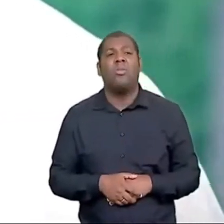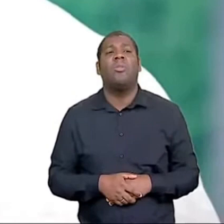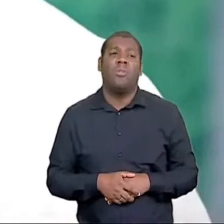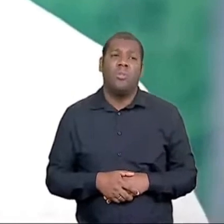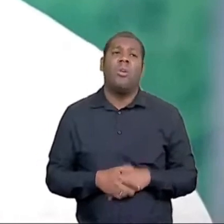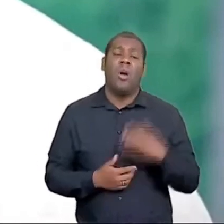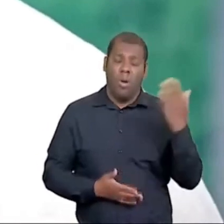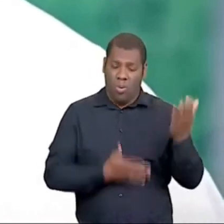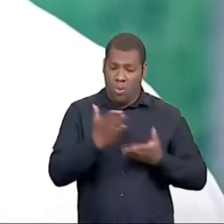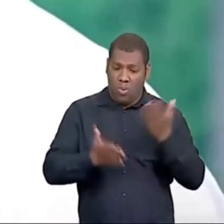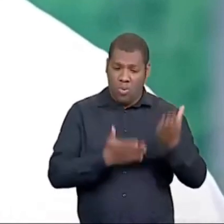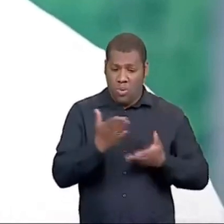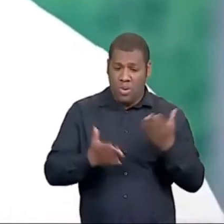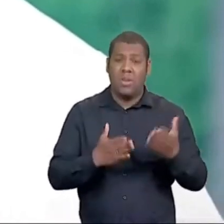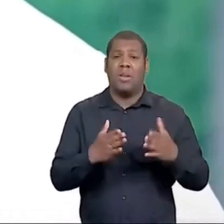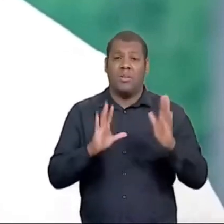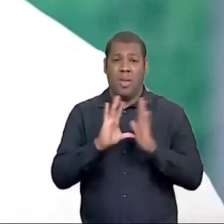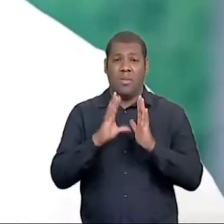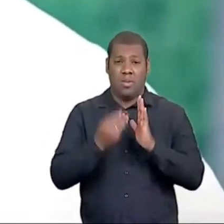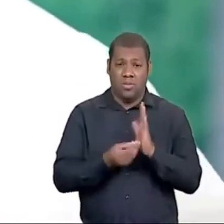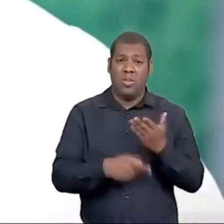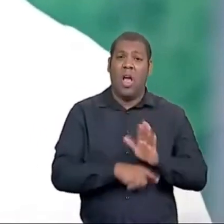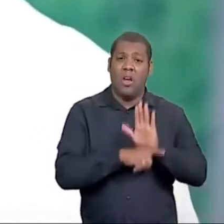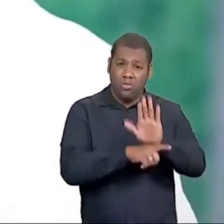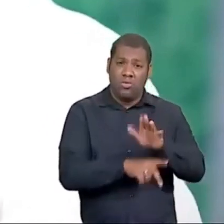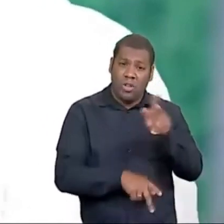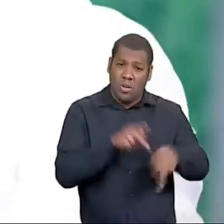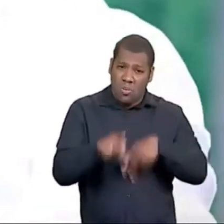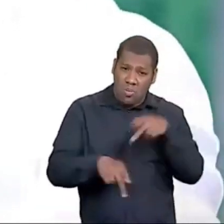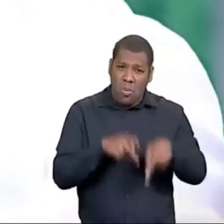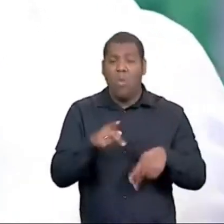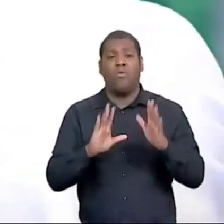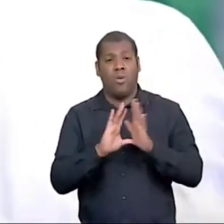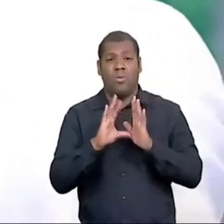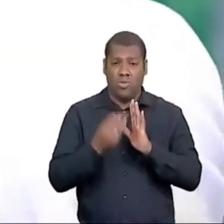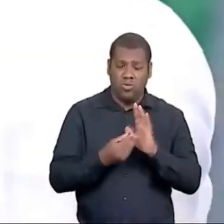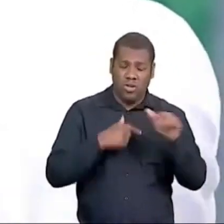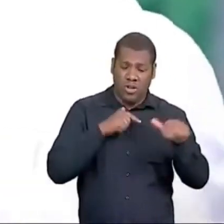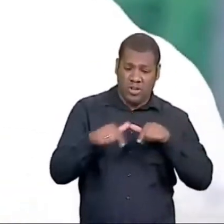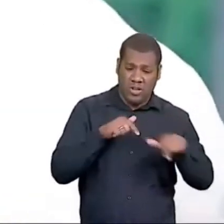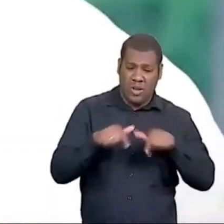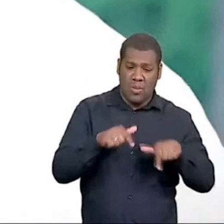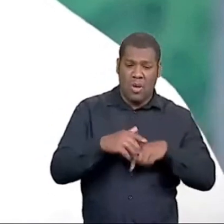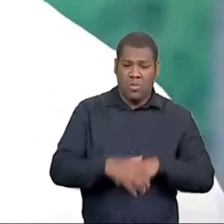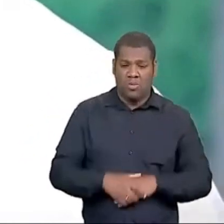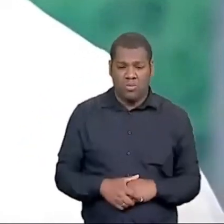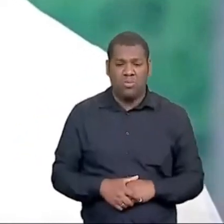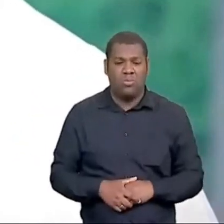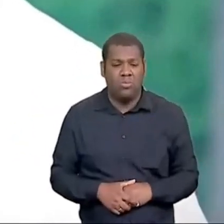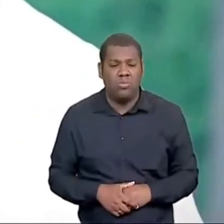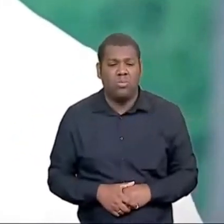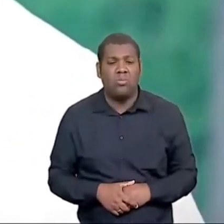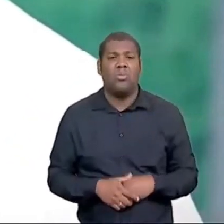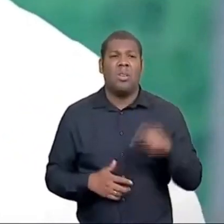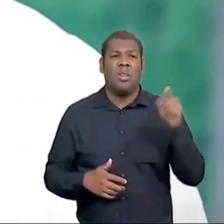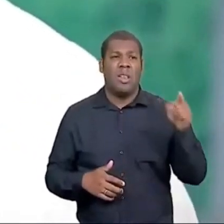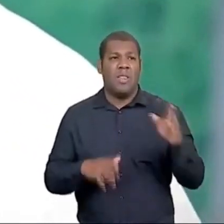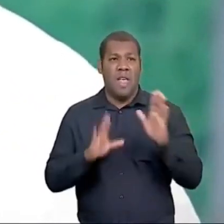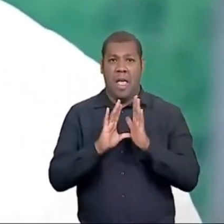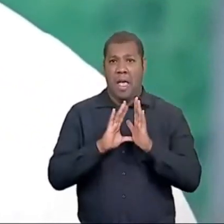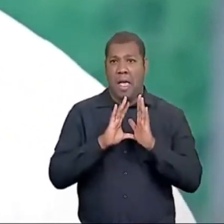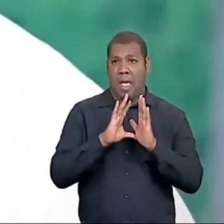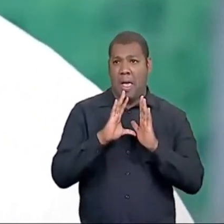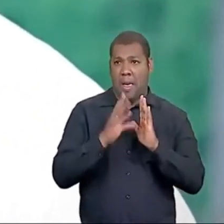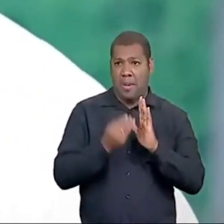gerando emprego, gerando oportunidade. Eu não trabalho com a ideia de ver a Amazônia ser um santuário da humanidade. Eu quero que a